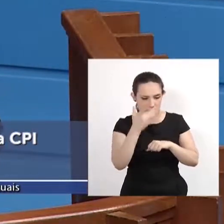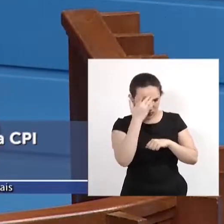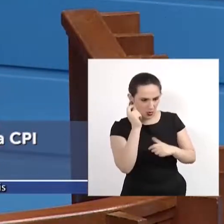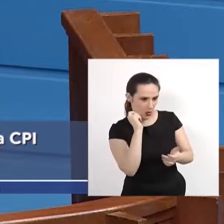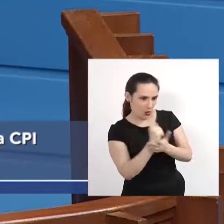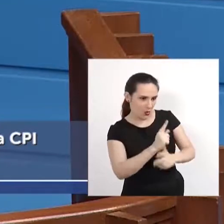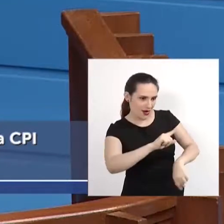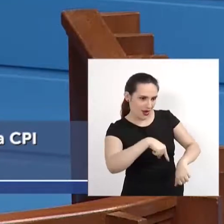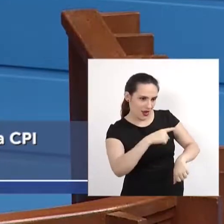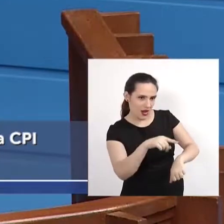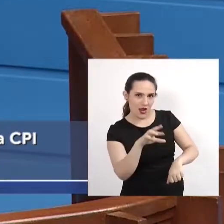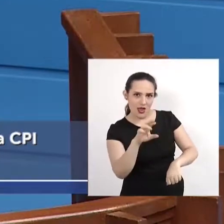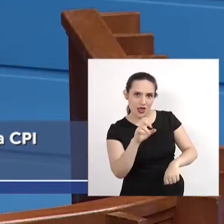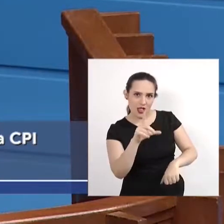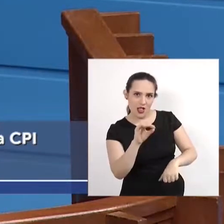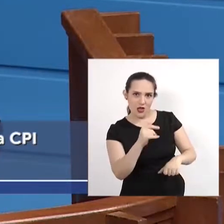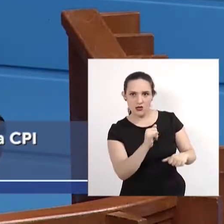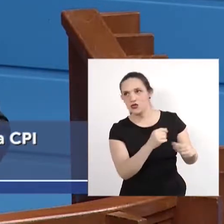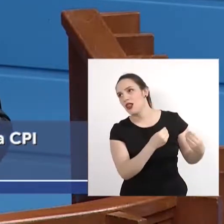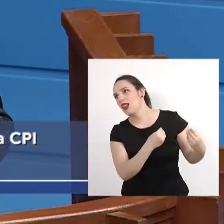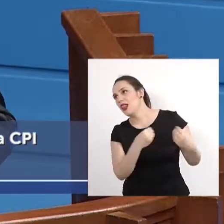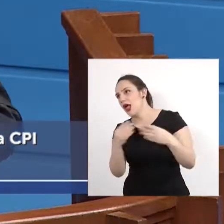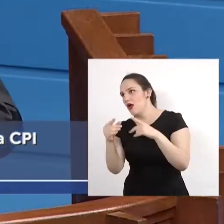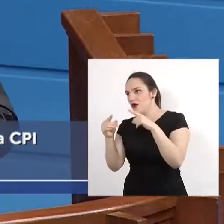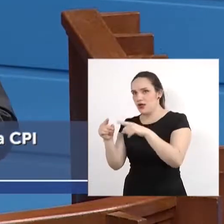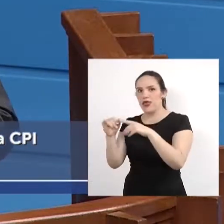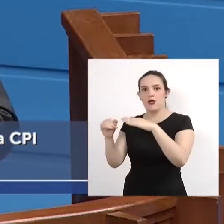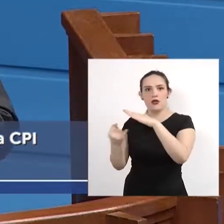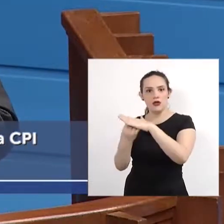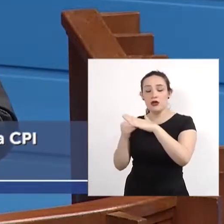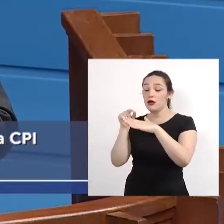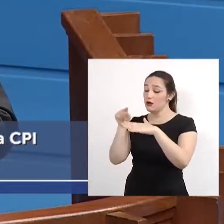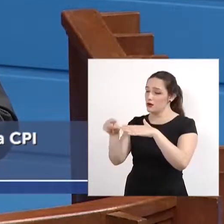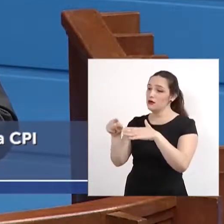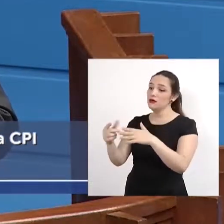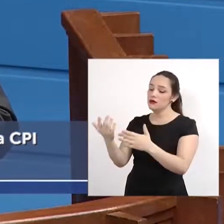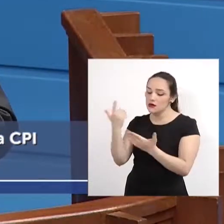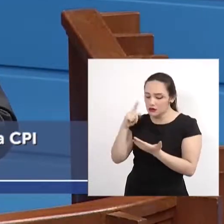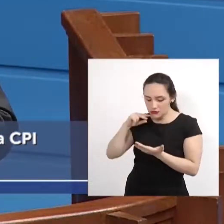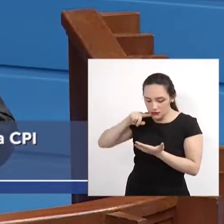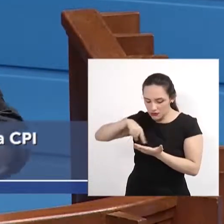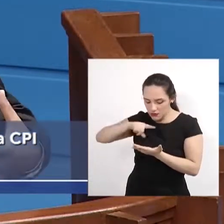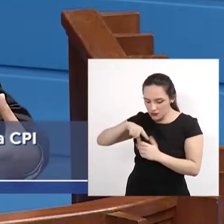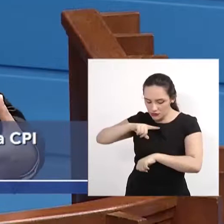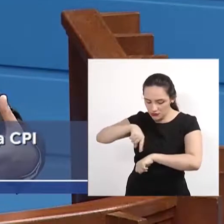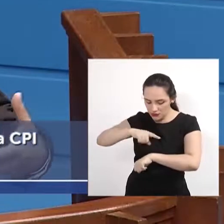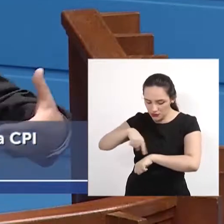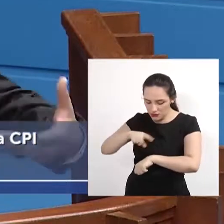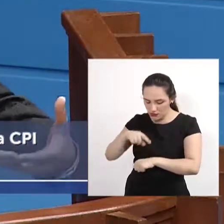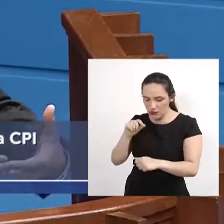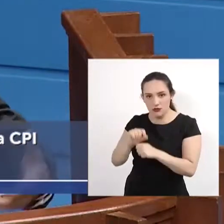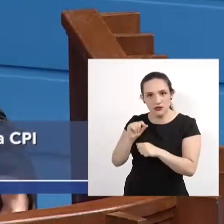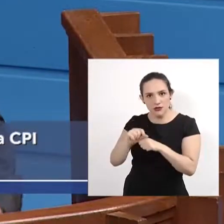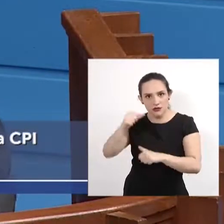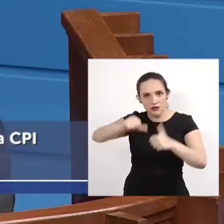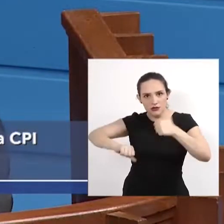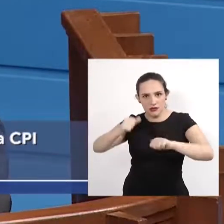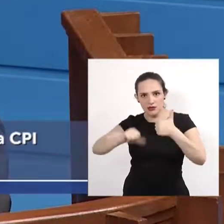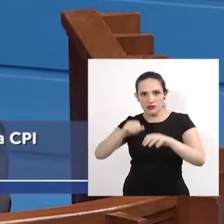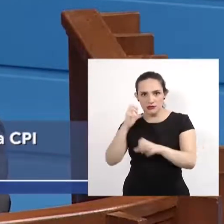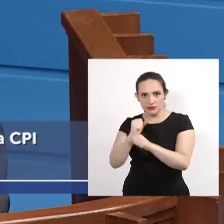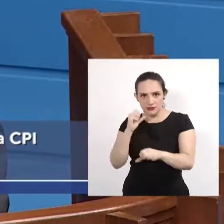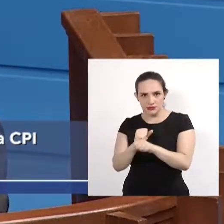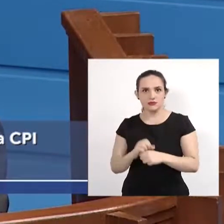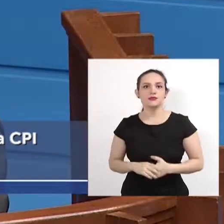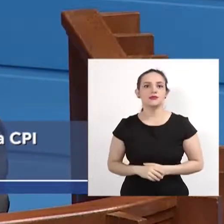quando chega nas mãos do Inmetro, é que o Inmetro tem responsabilidade. A partir dali, aí ele pode fazer essa